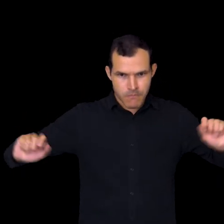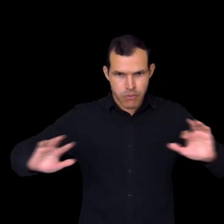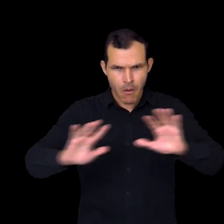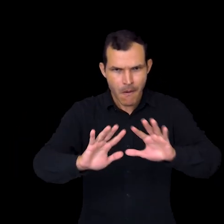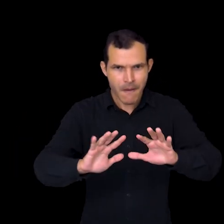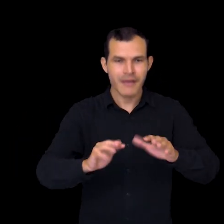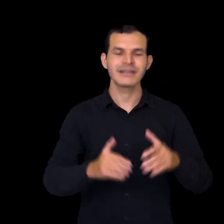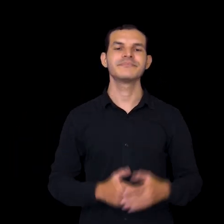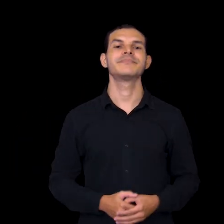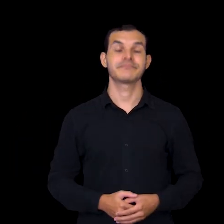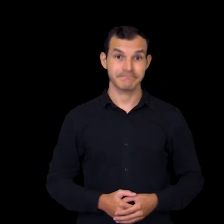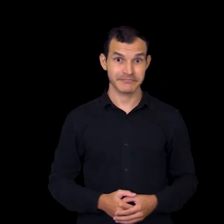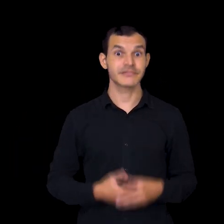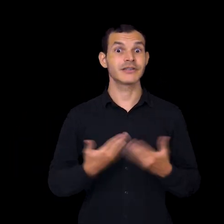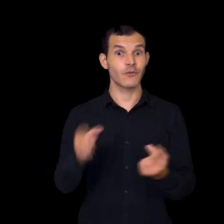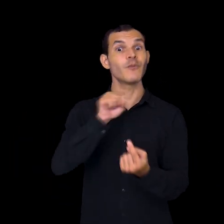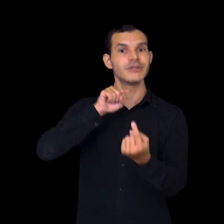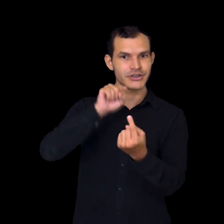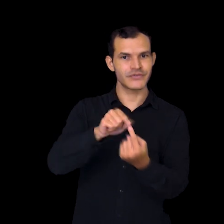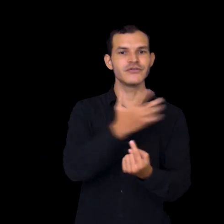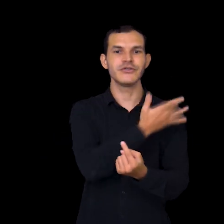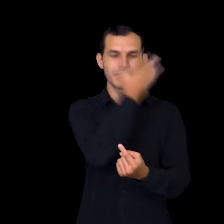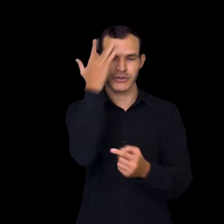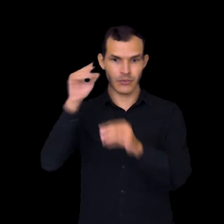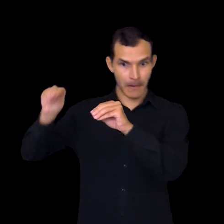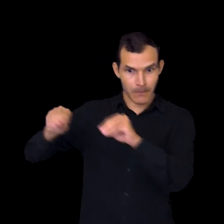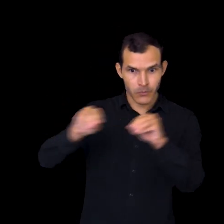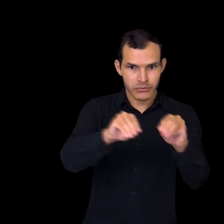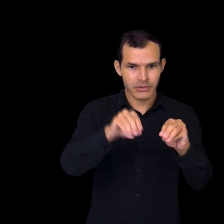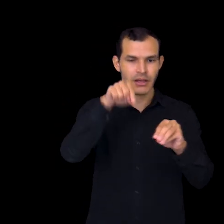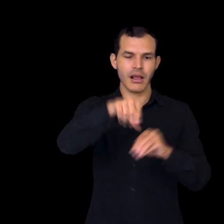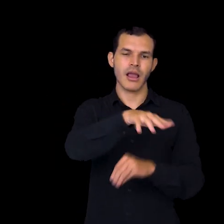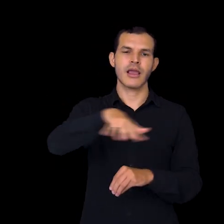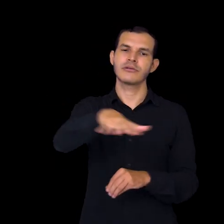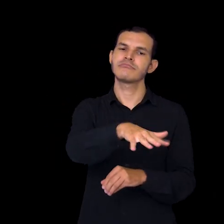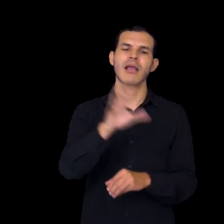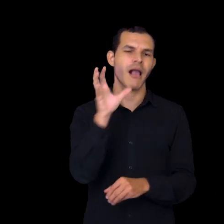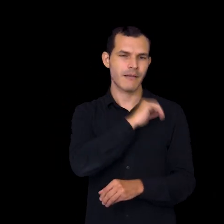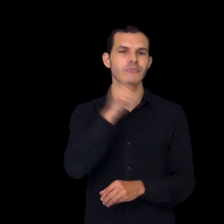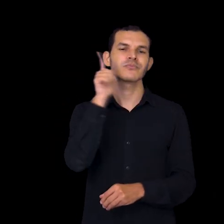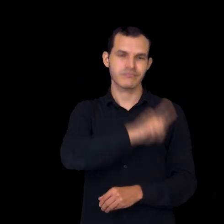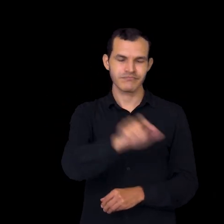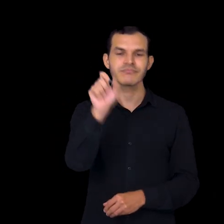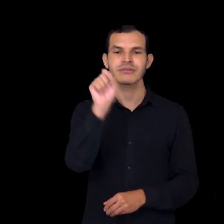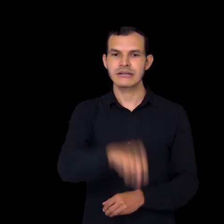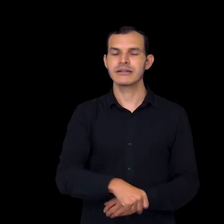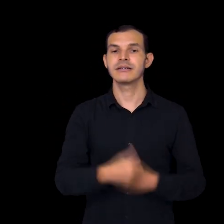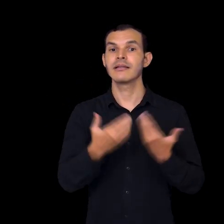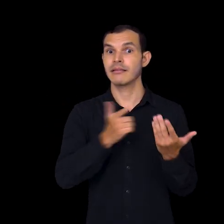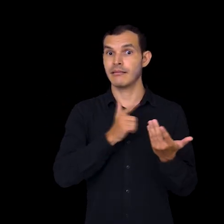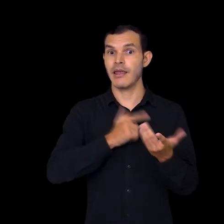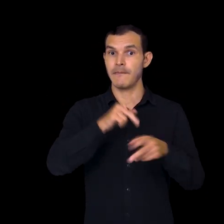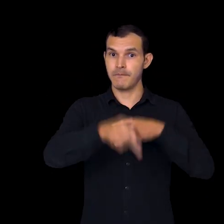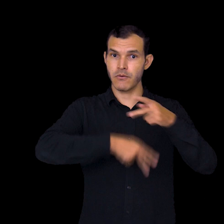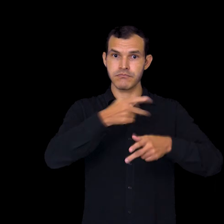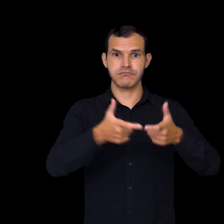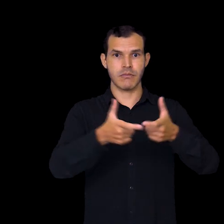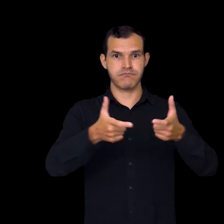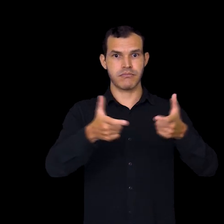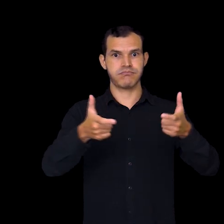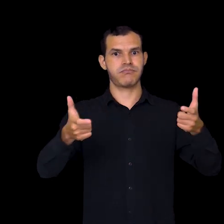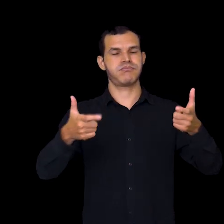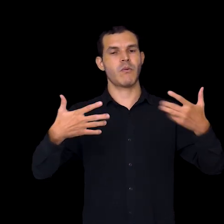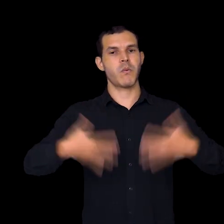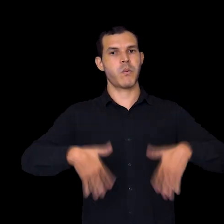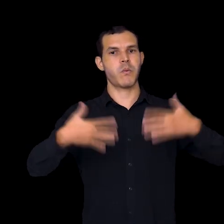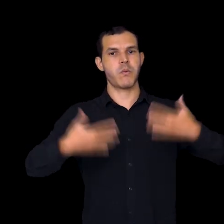de trazer pessoas para essa região foi cumprida muito rapidamente, né? Então, a gente tem um aumento